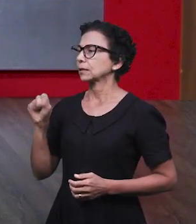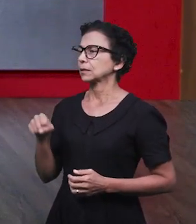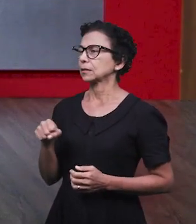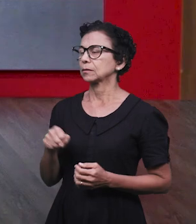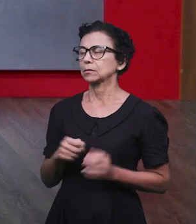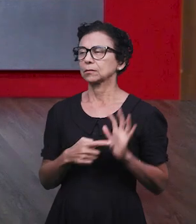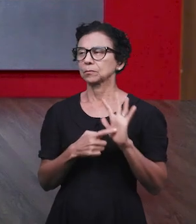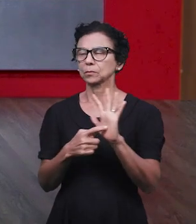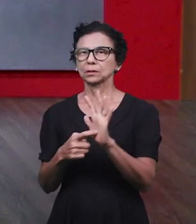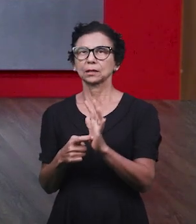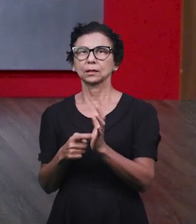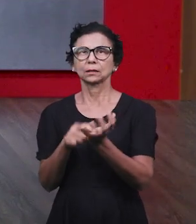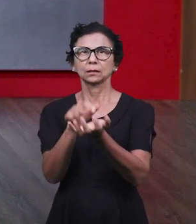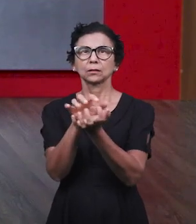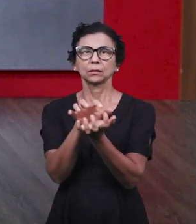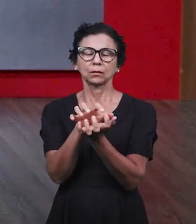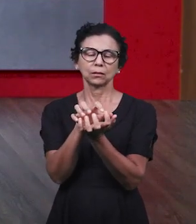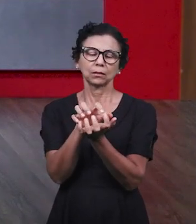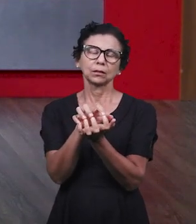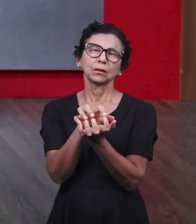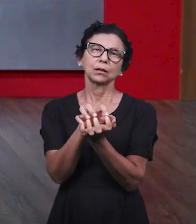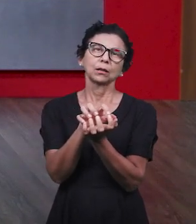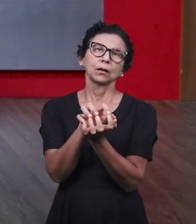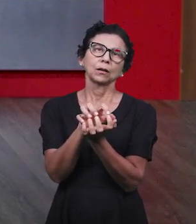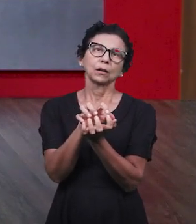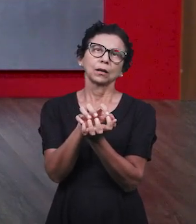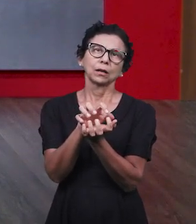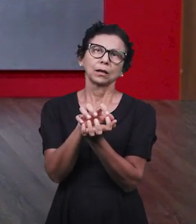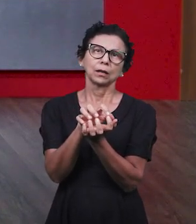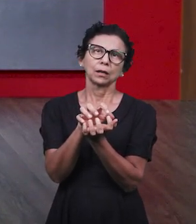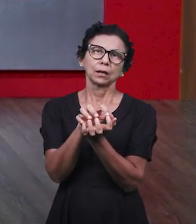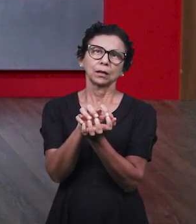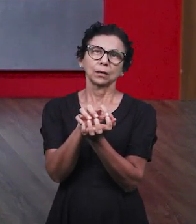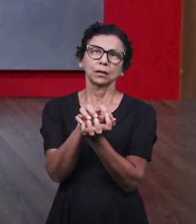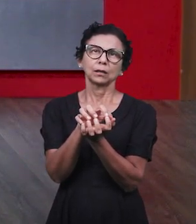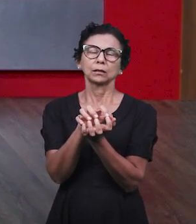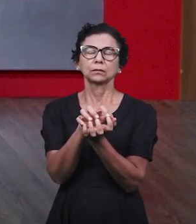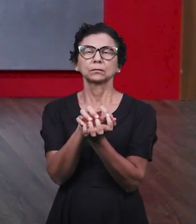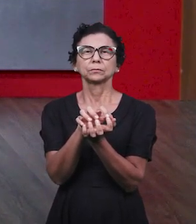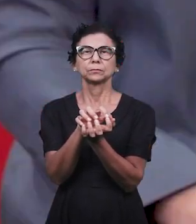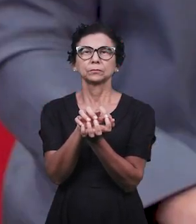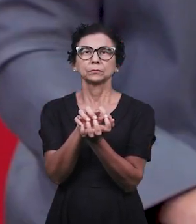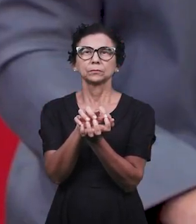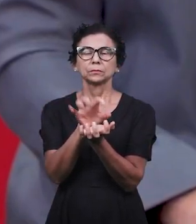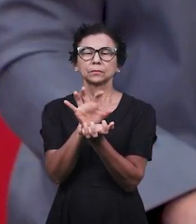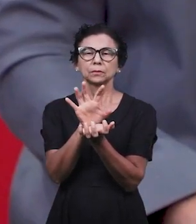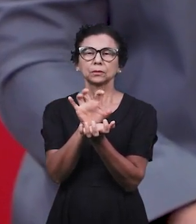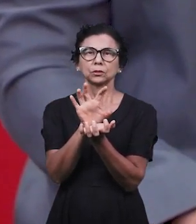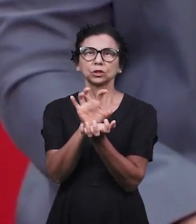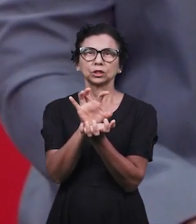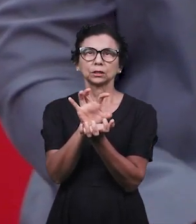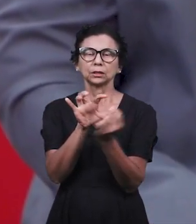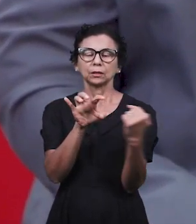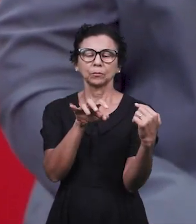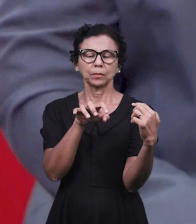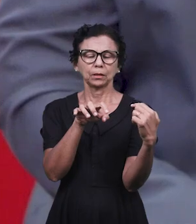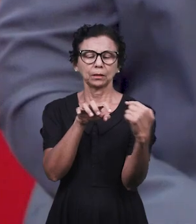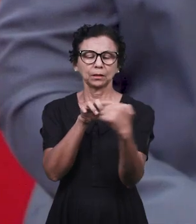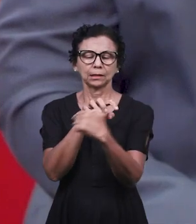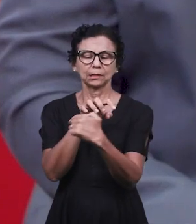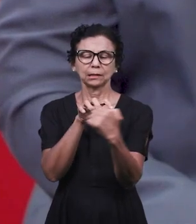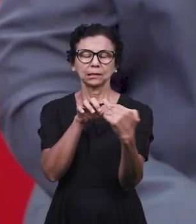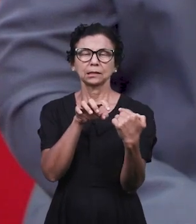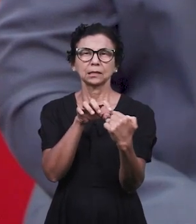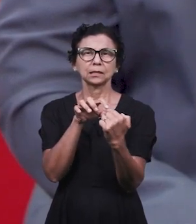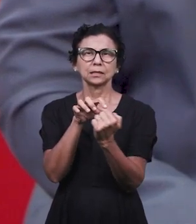ver. Vou mostrar aqui para os irmãos, olha, que nós temos os dentes da